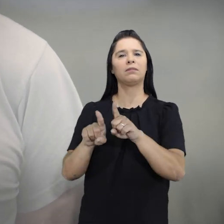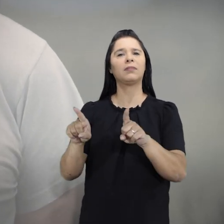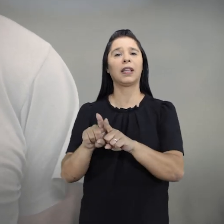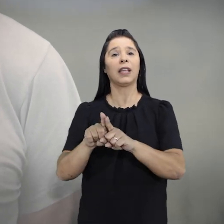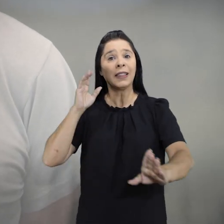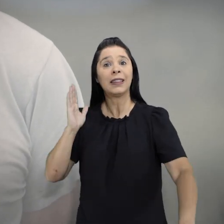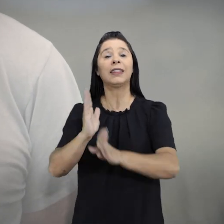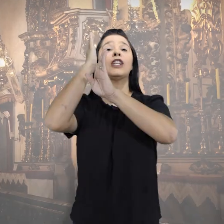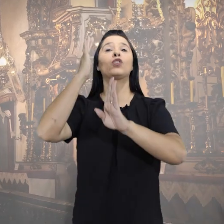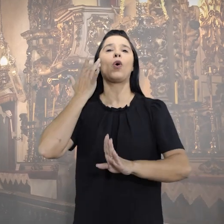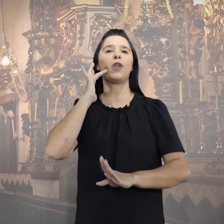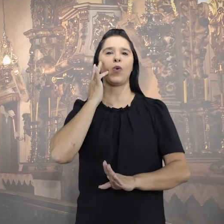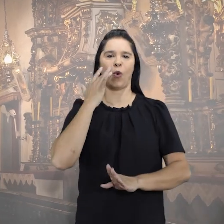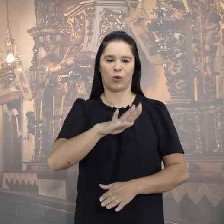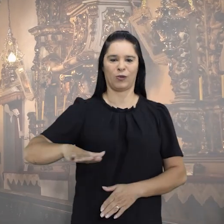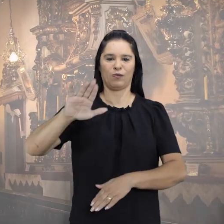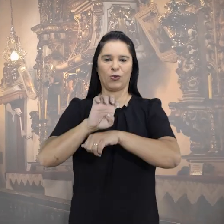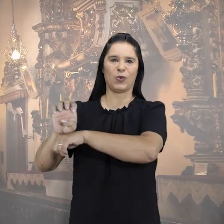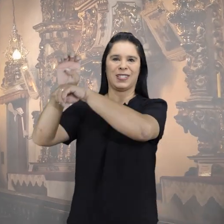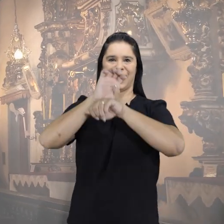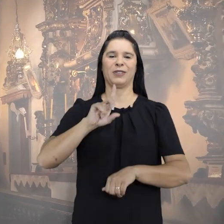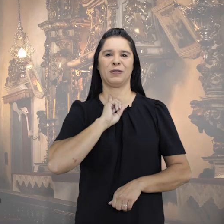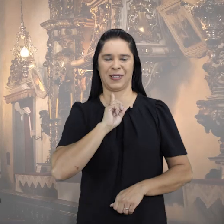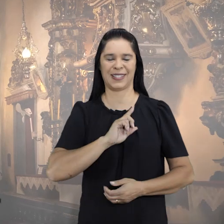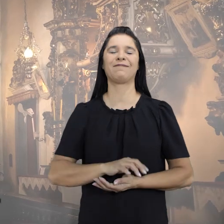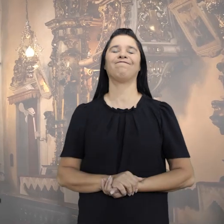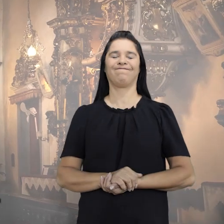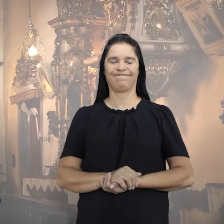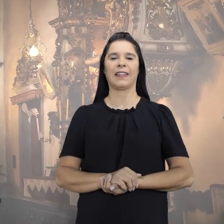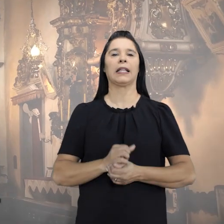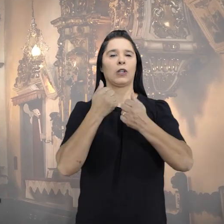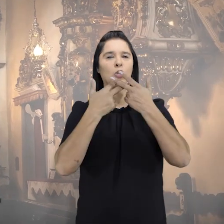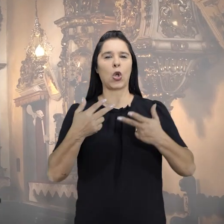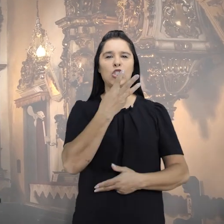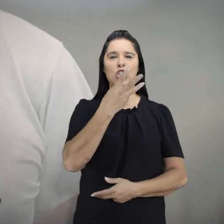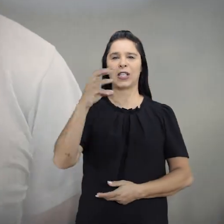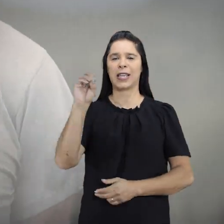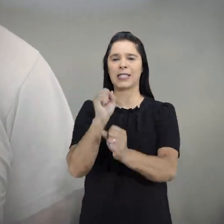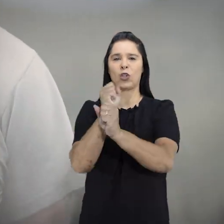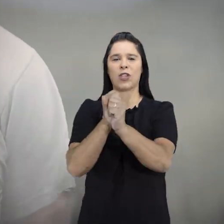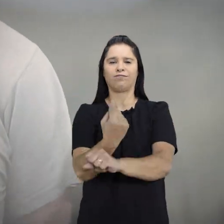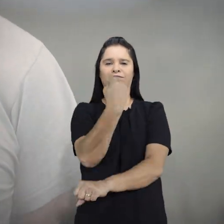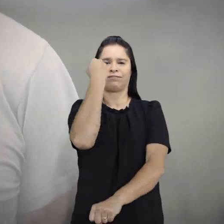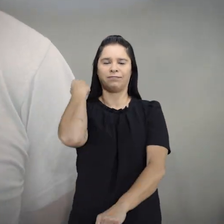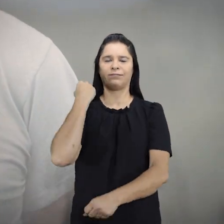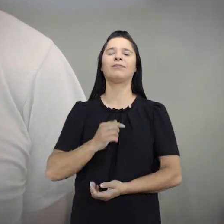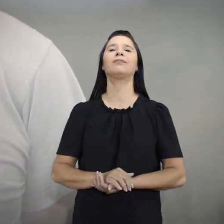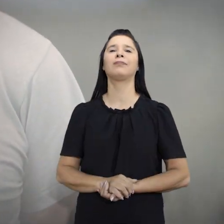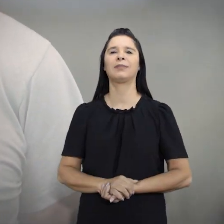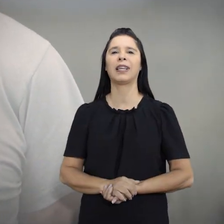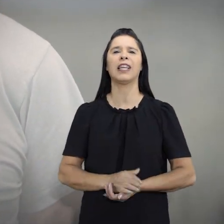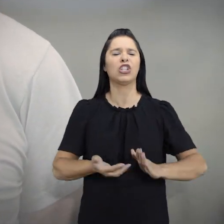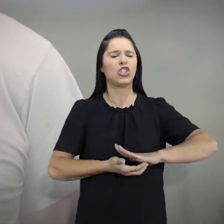caiu a descoberta do ouro, como o estado todinho. Quer dizer, são coisas de 300 anos atrás